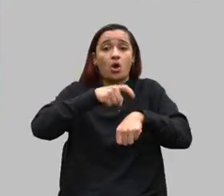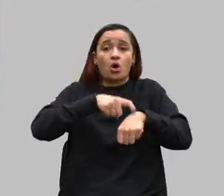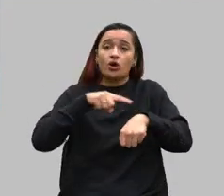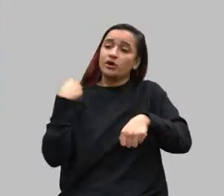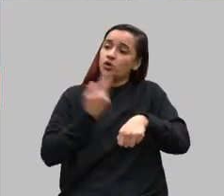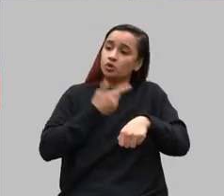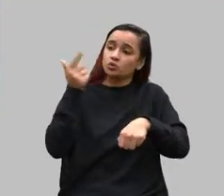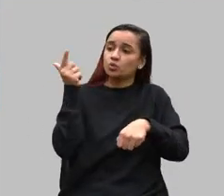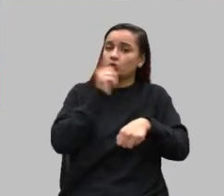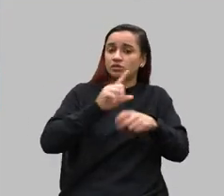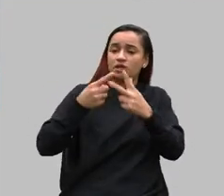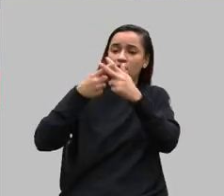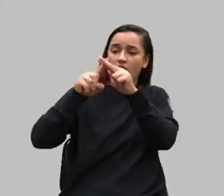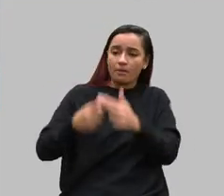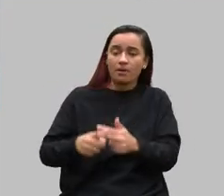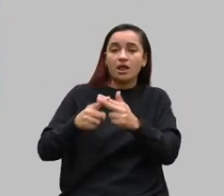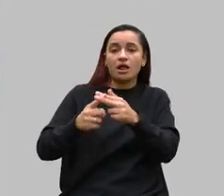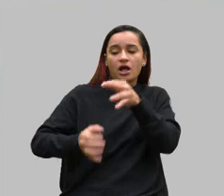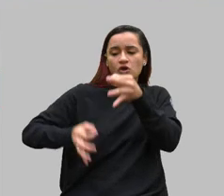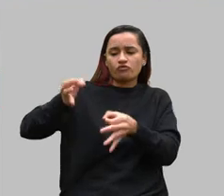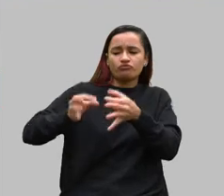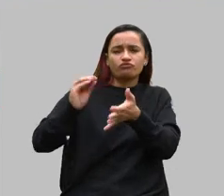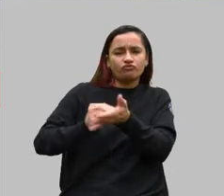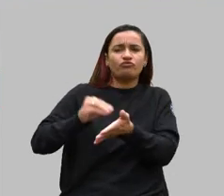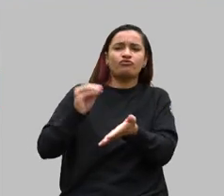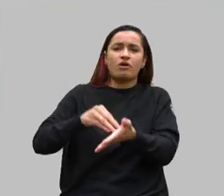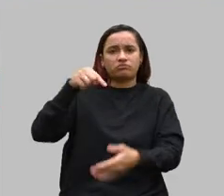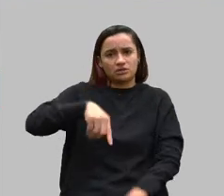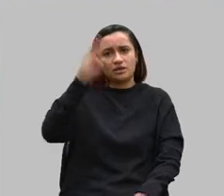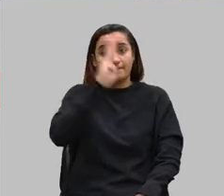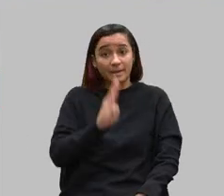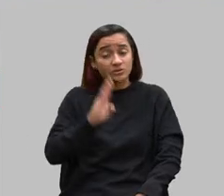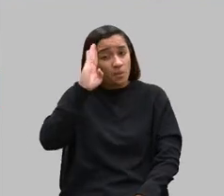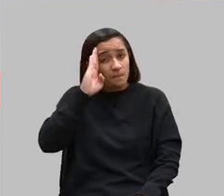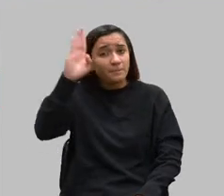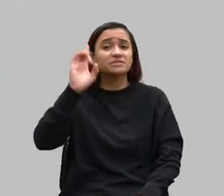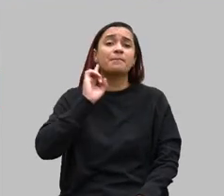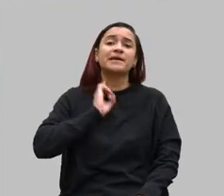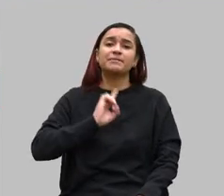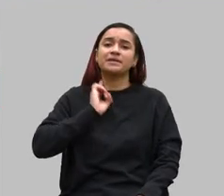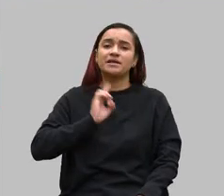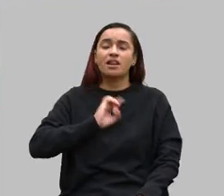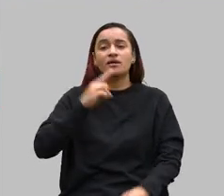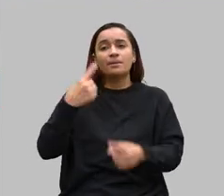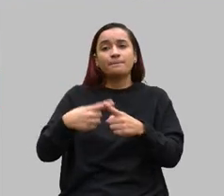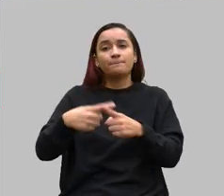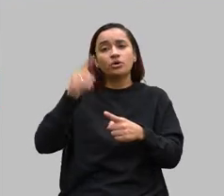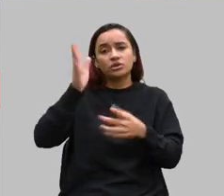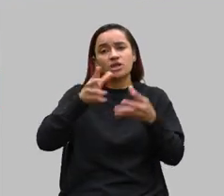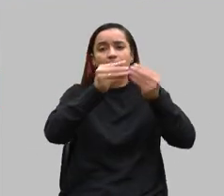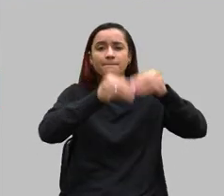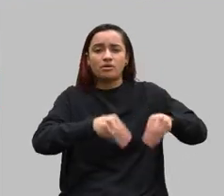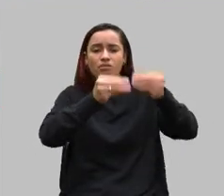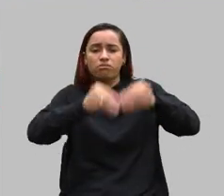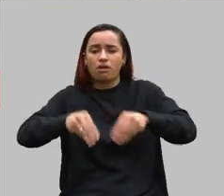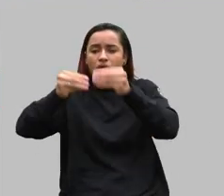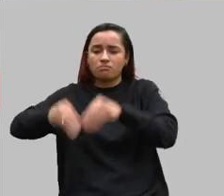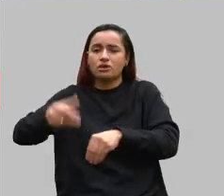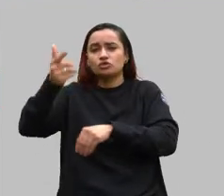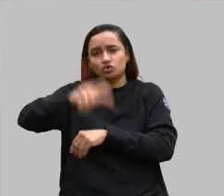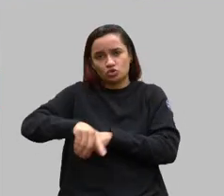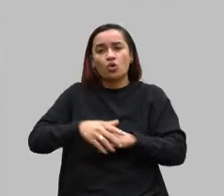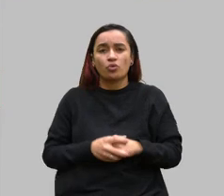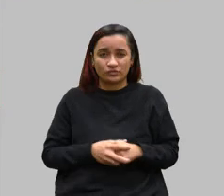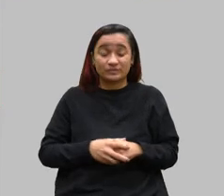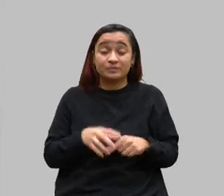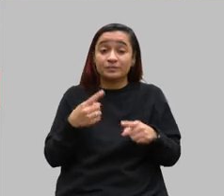injustiça com o Brasil e principalmente com Minas Gerais que foi prejudicado duplamente primeiro porque